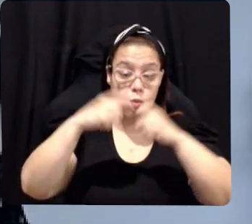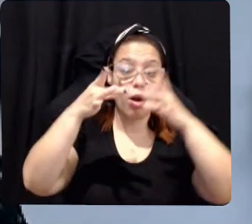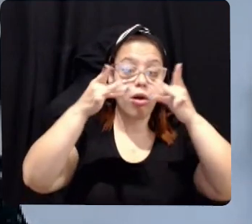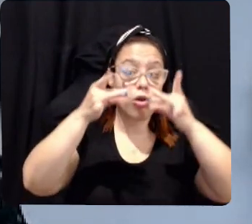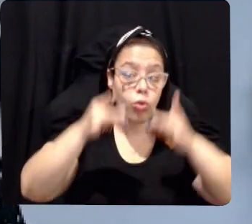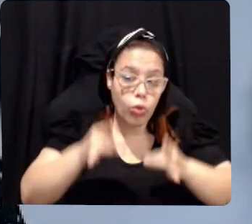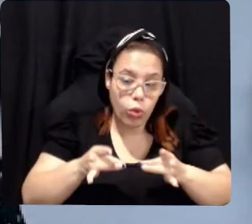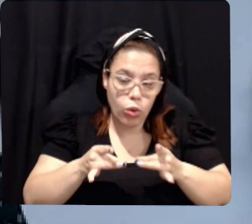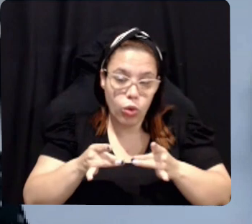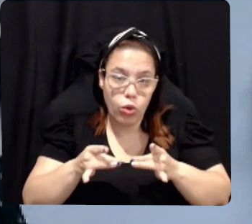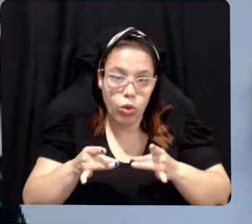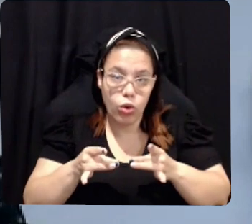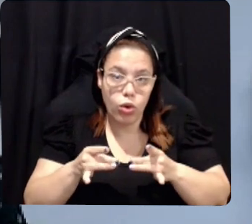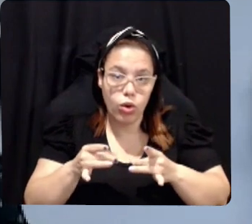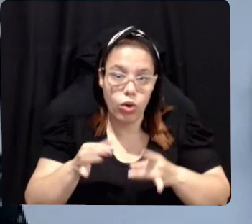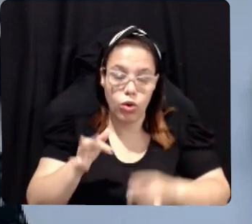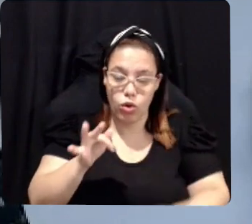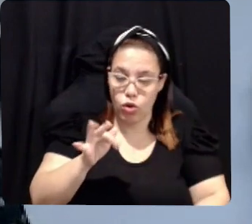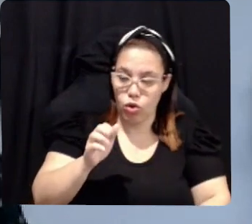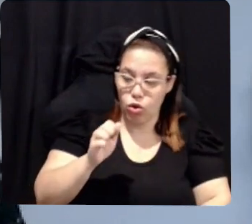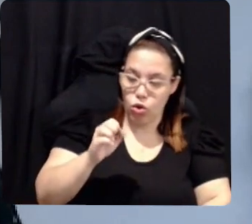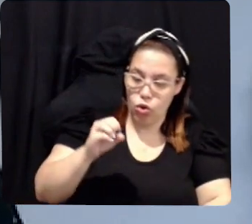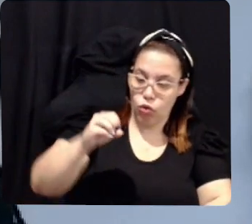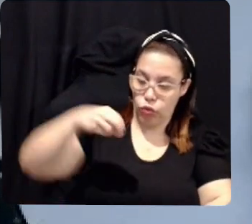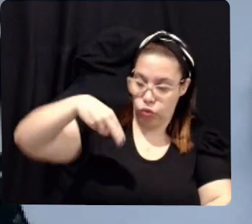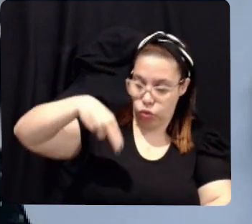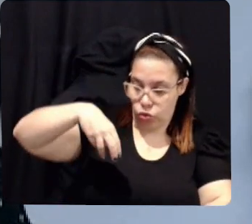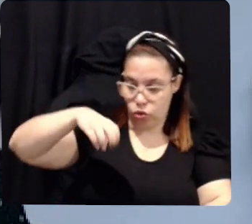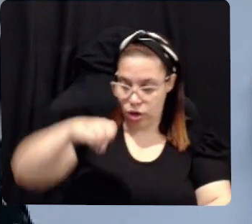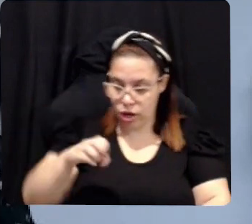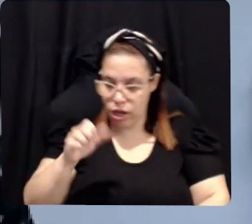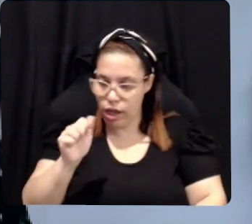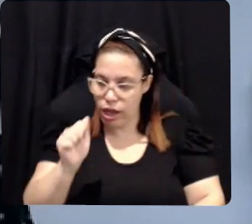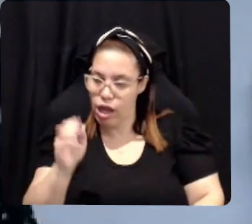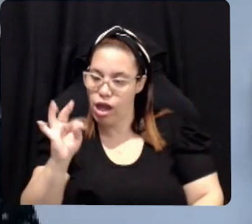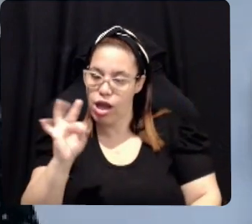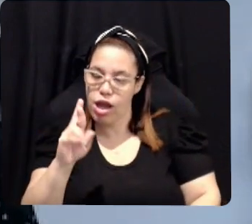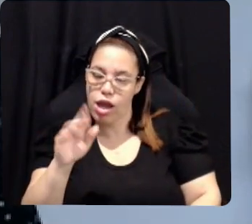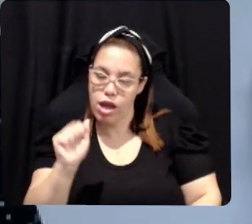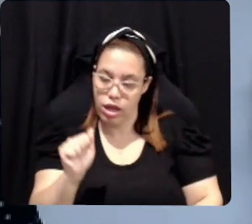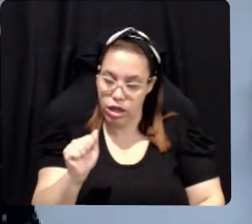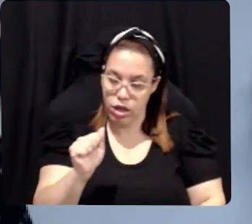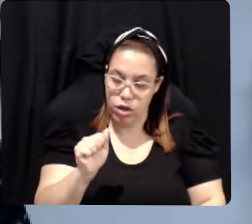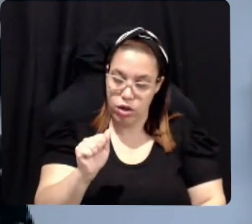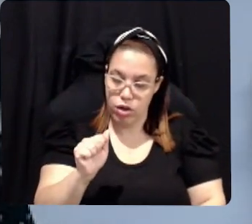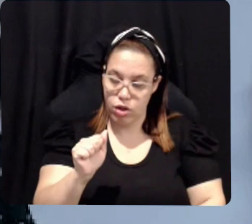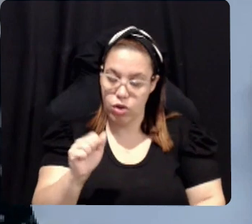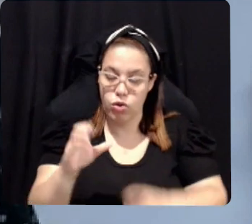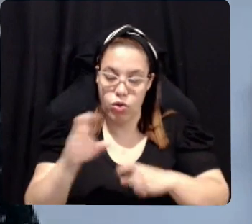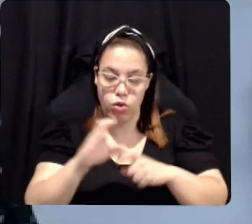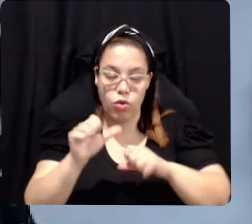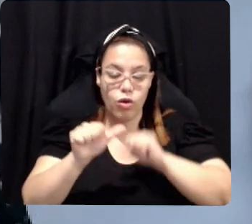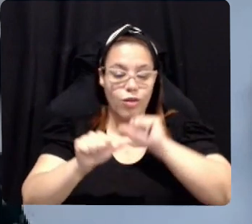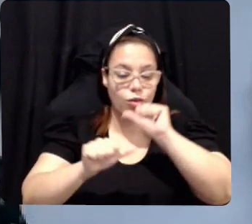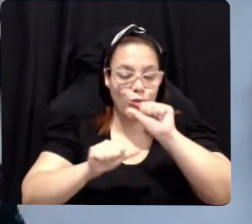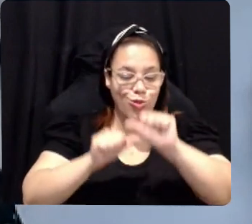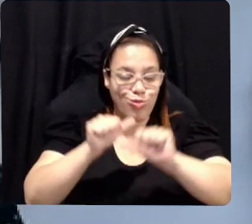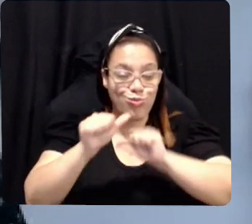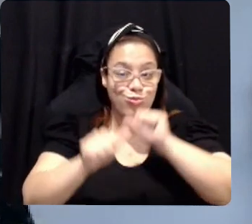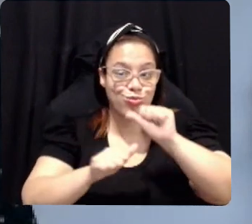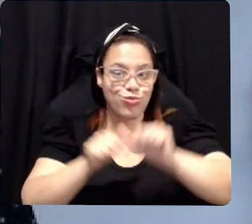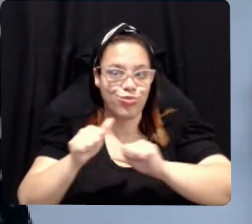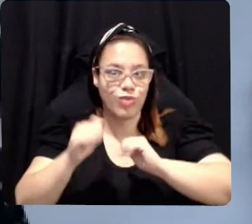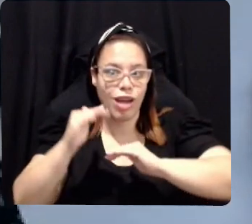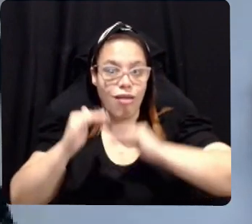médico especialista, um foniatra, bem acompanhando. Por quê? O quadro clínico ele vai mudando,